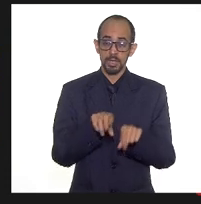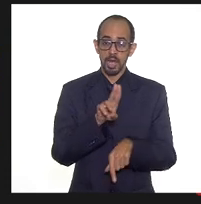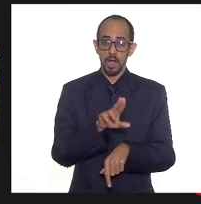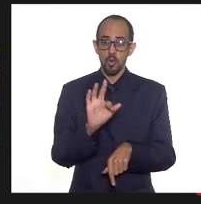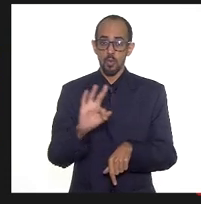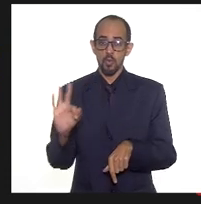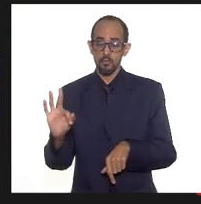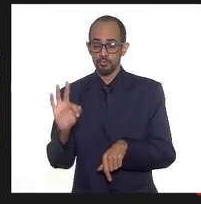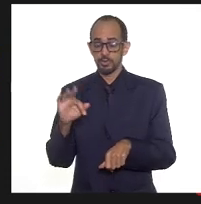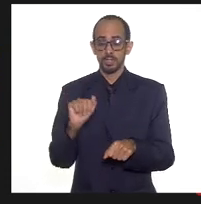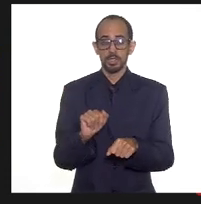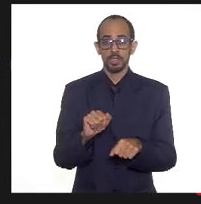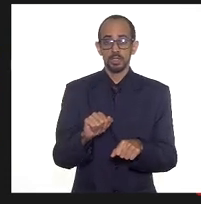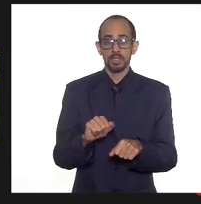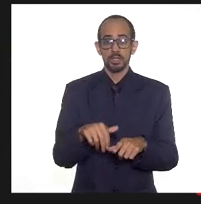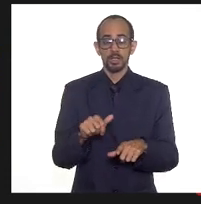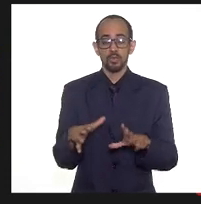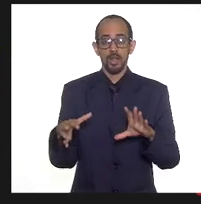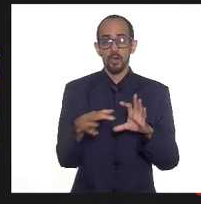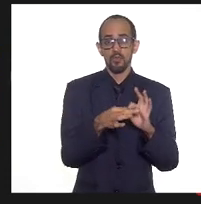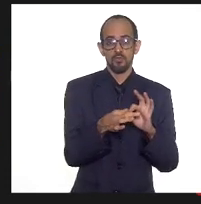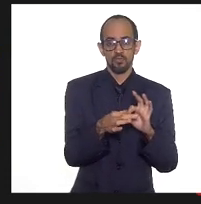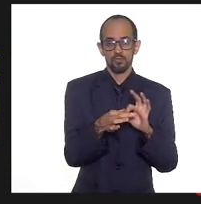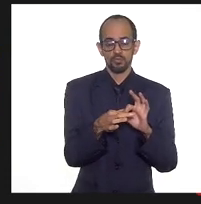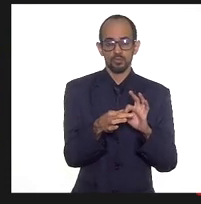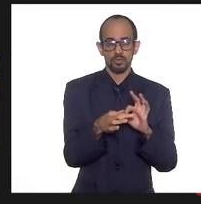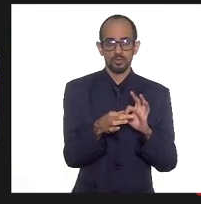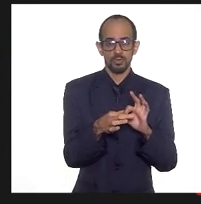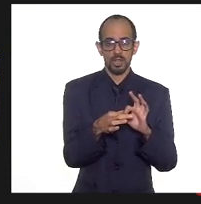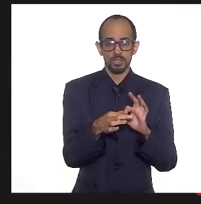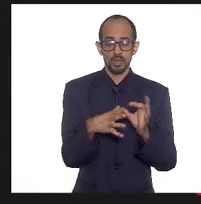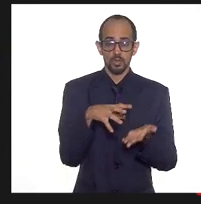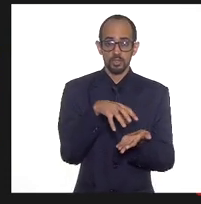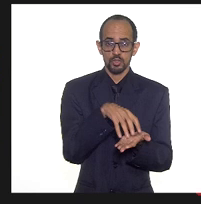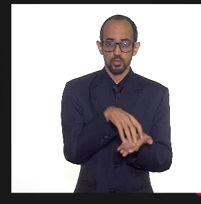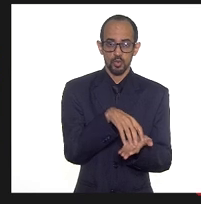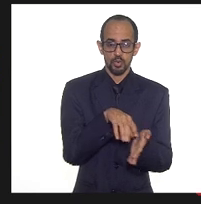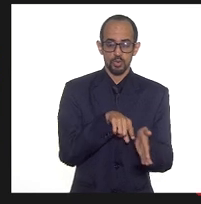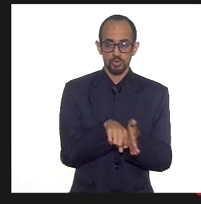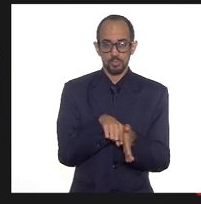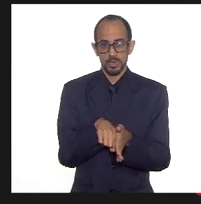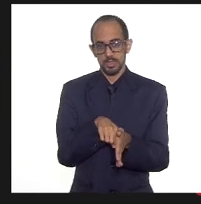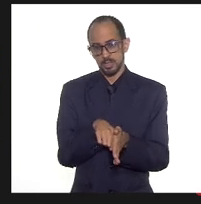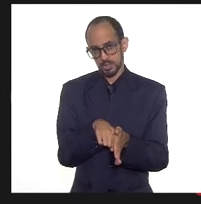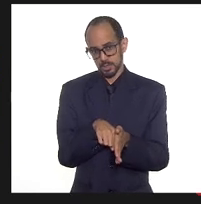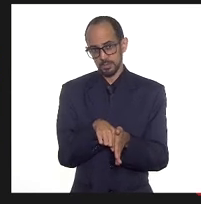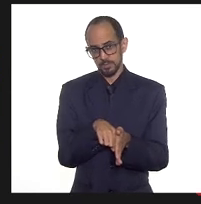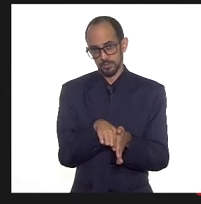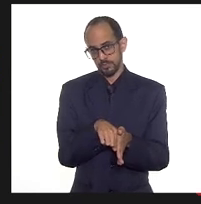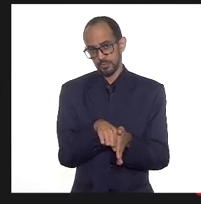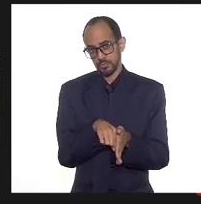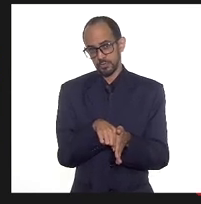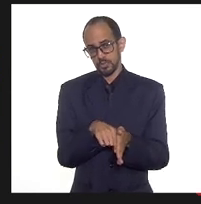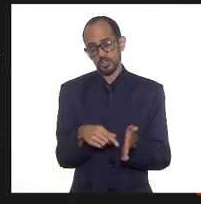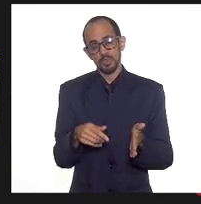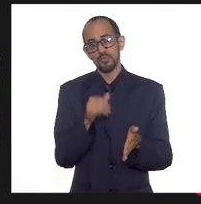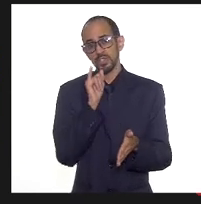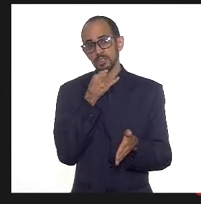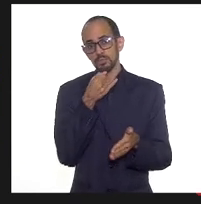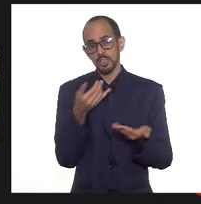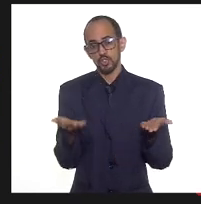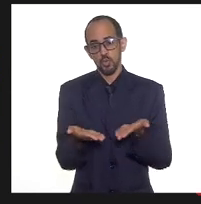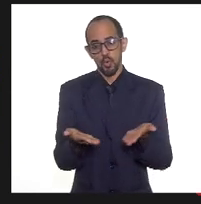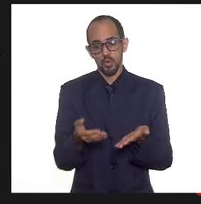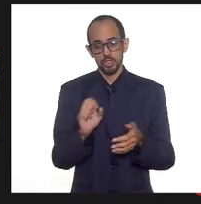através da vinculação desse núcleo de pesquisa que, aliás, hoje está extinto. Quando